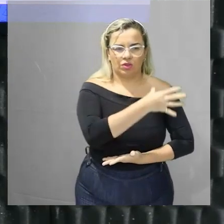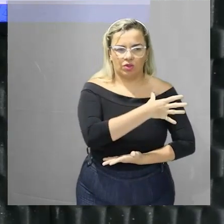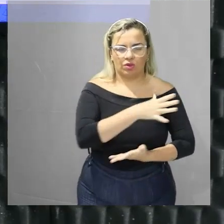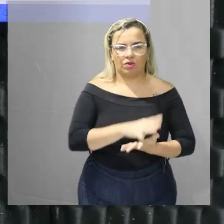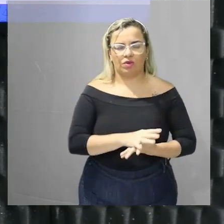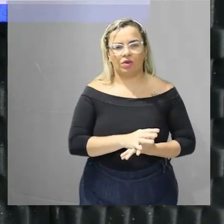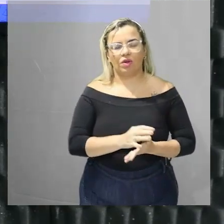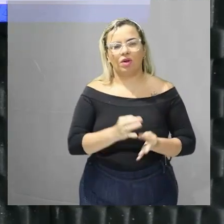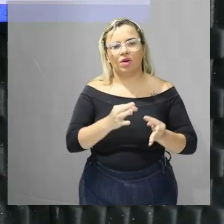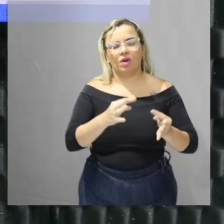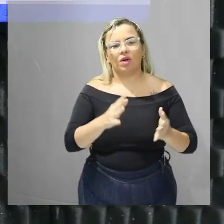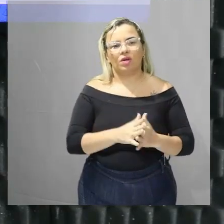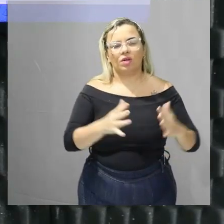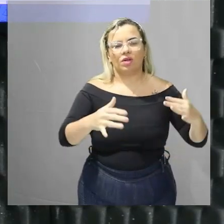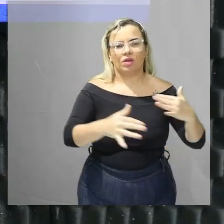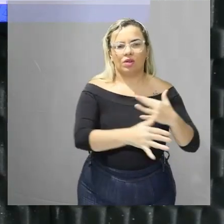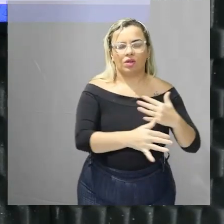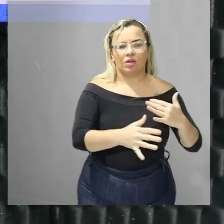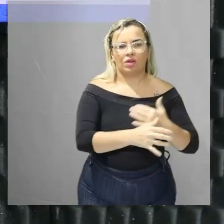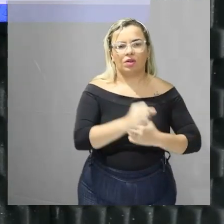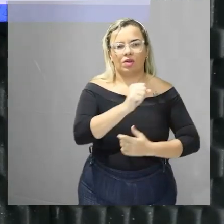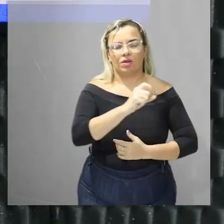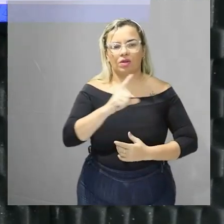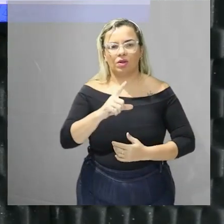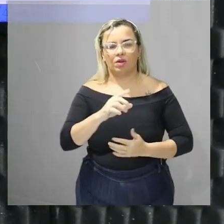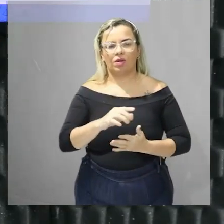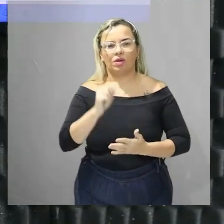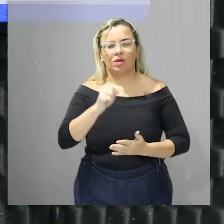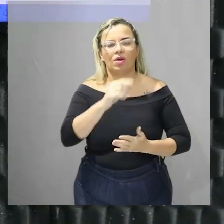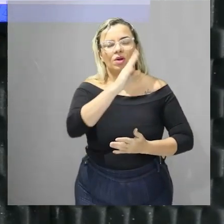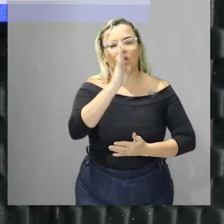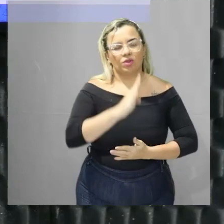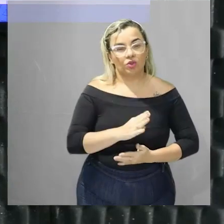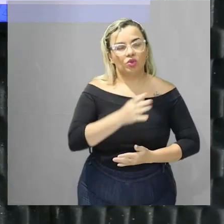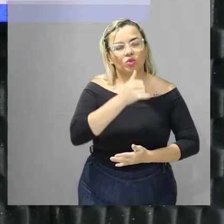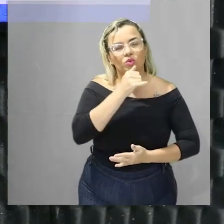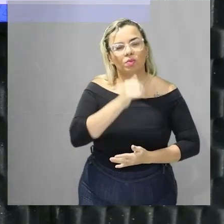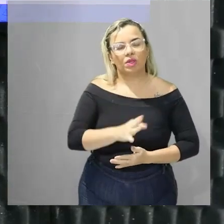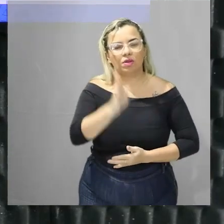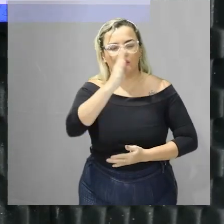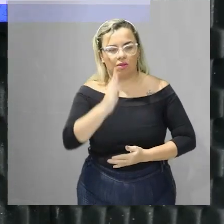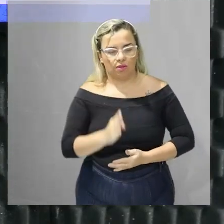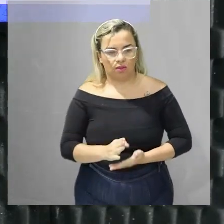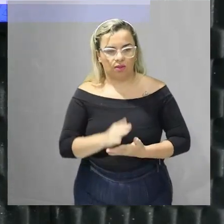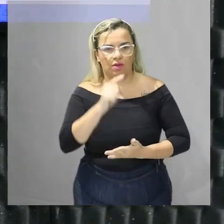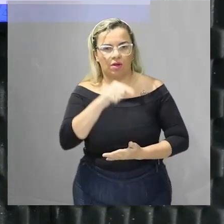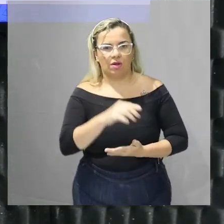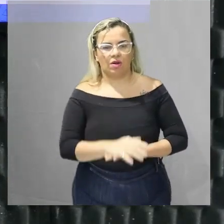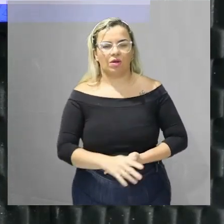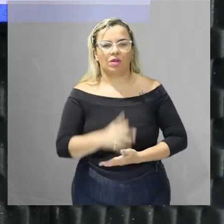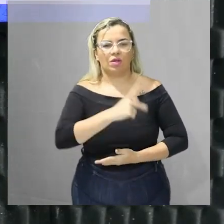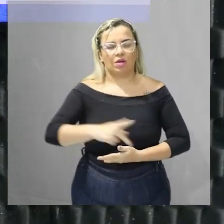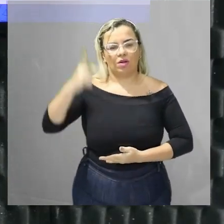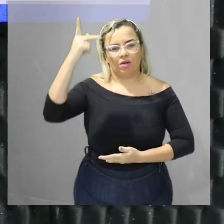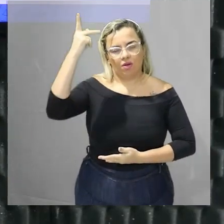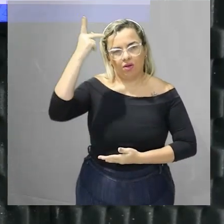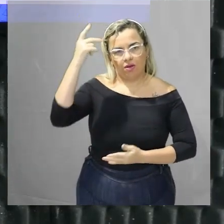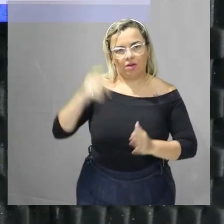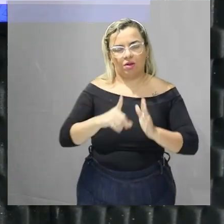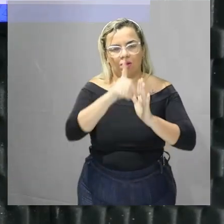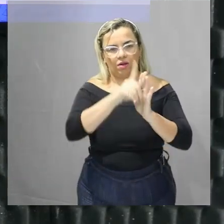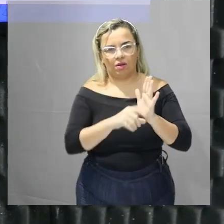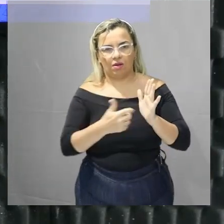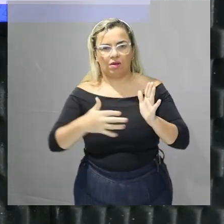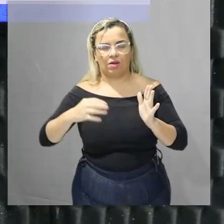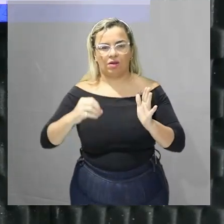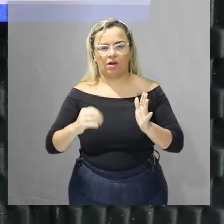centro do Brasil, a nossa metrópole nacional, por exemplo, São Paulo. Te pergunto, será que na década de 70 essa inovação na hora que